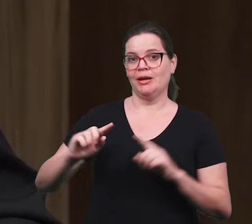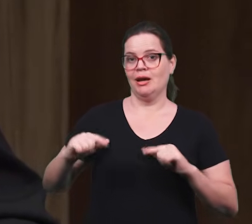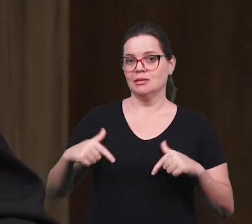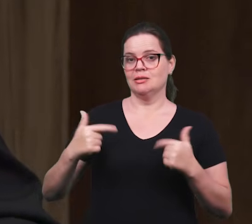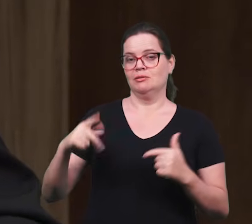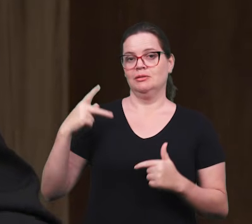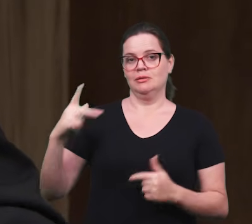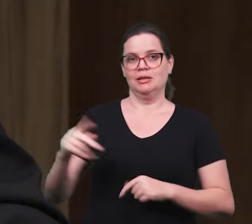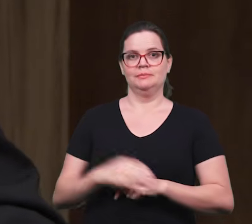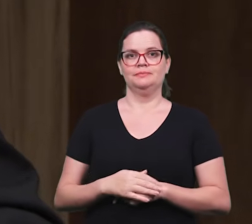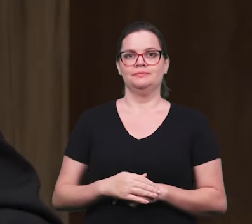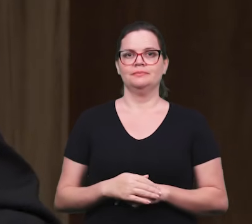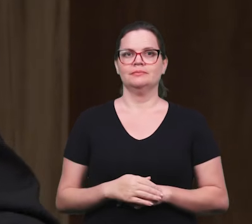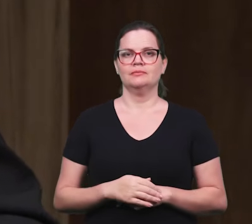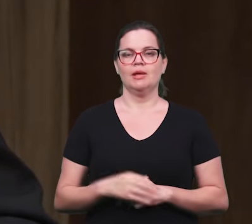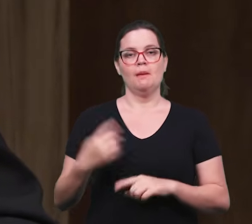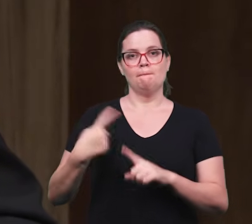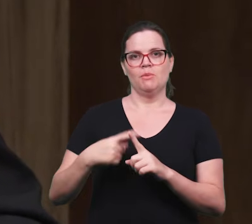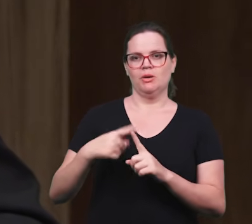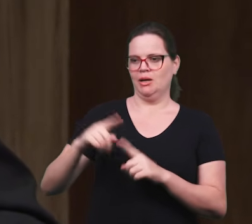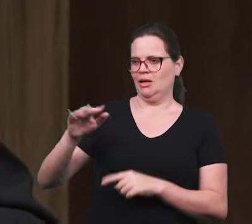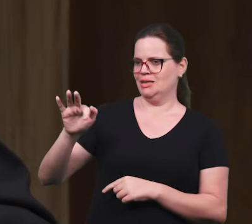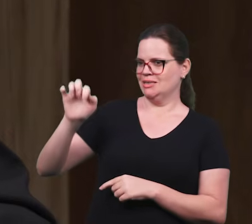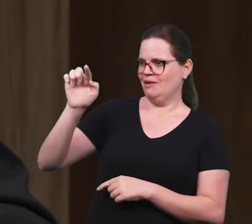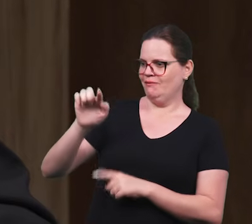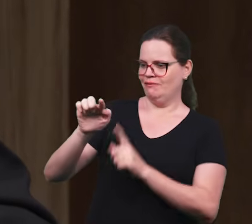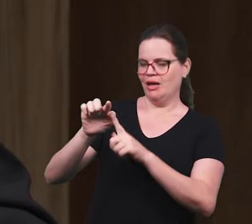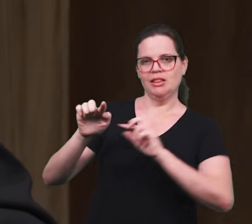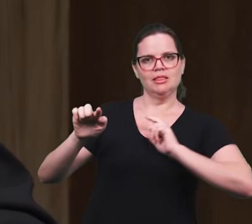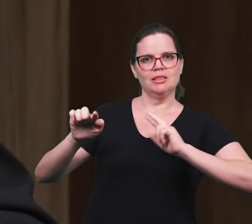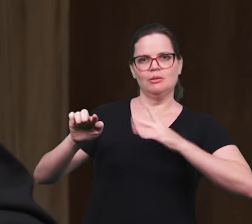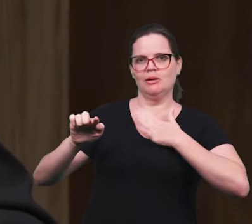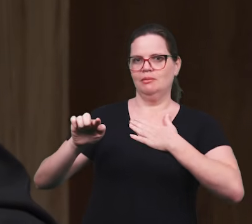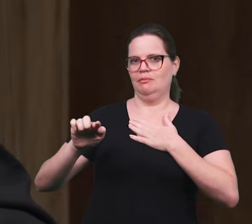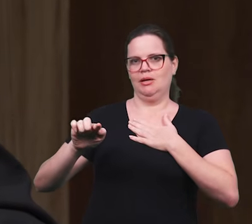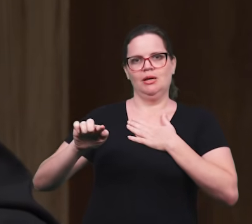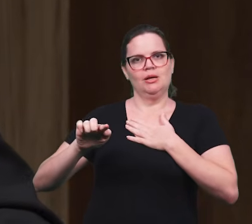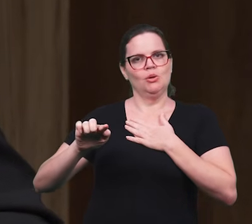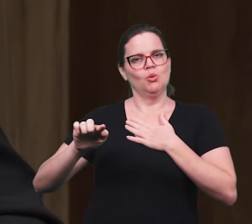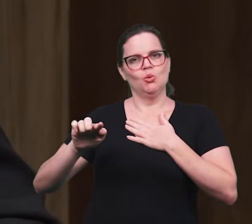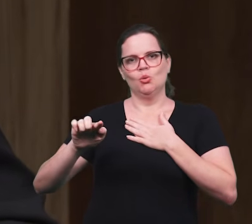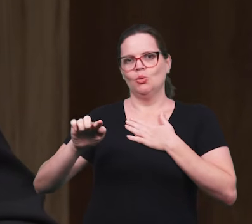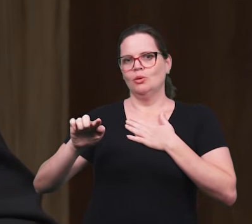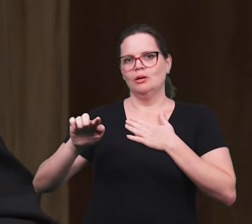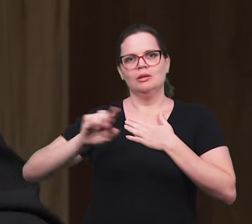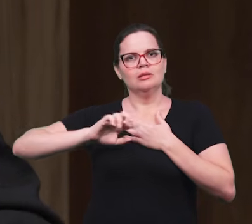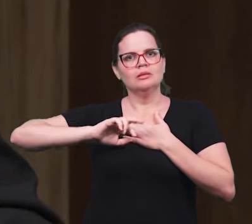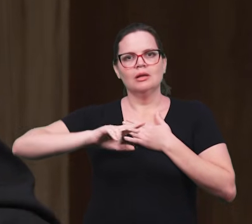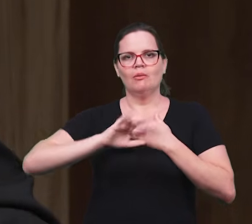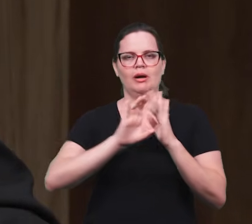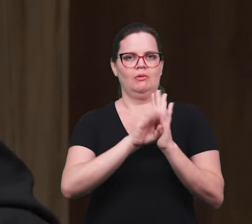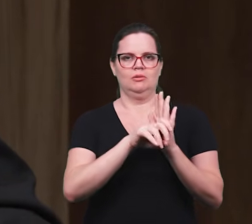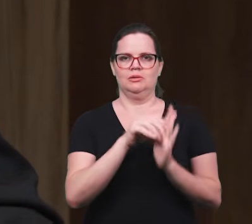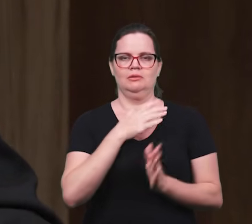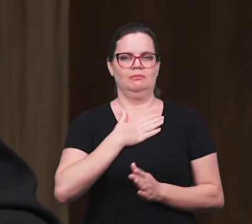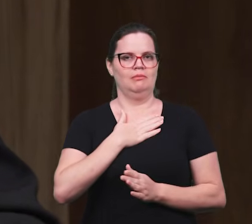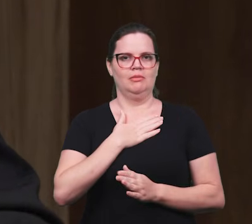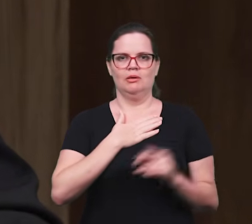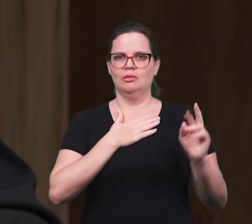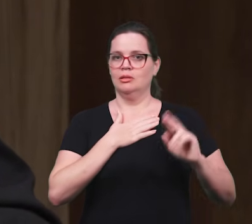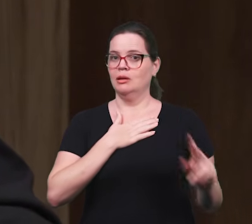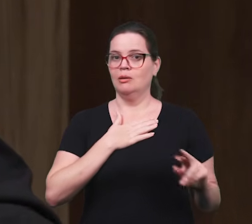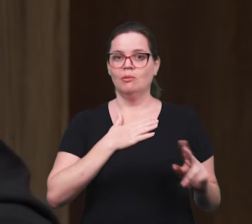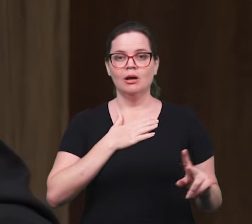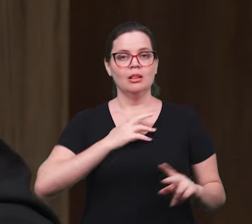Efésios 2:8 diz assim: e isso não vem de vós, então ela não vem do homem, ela não é uma teoria desenvolvida, ela não é um conceito humano, ela não é